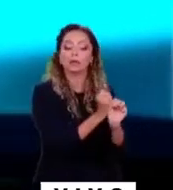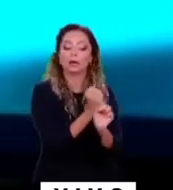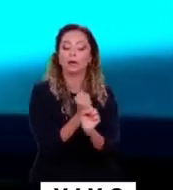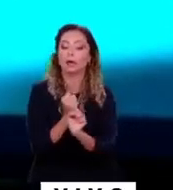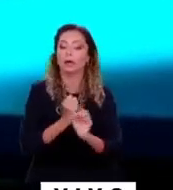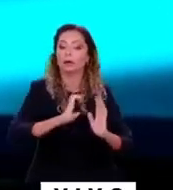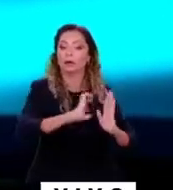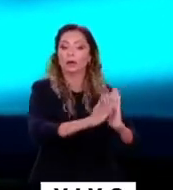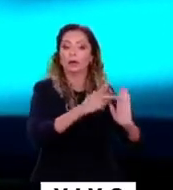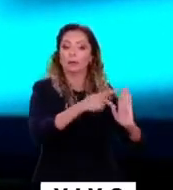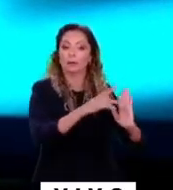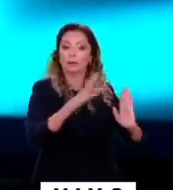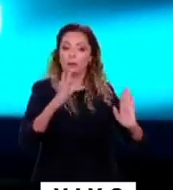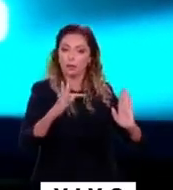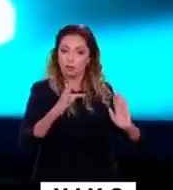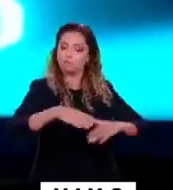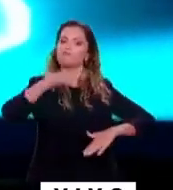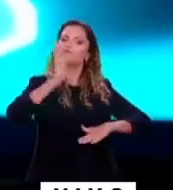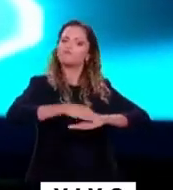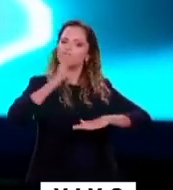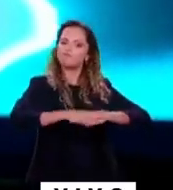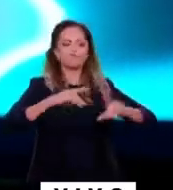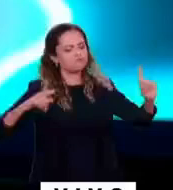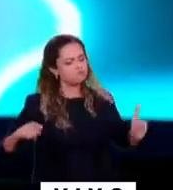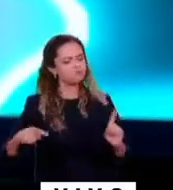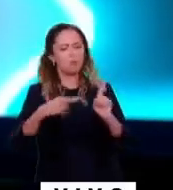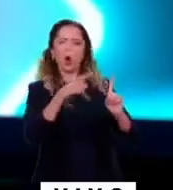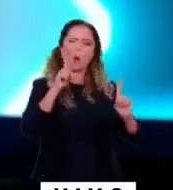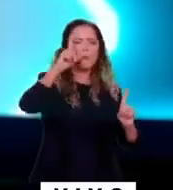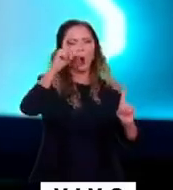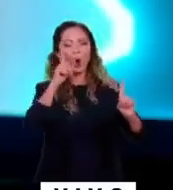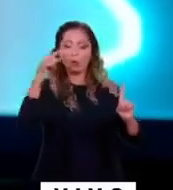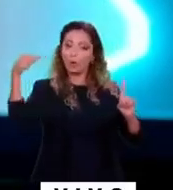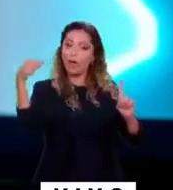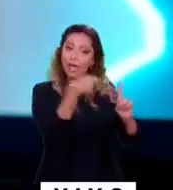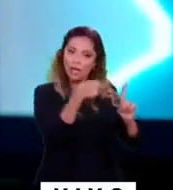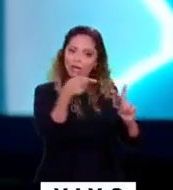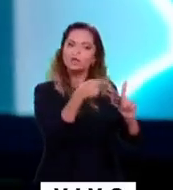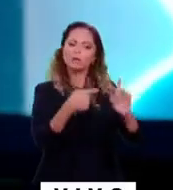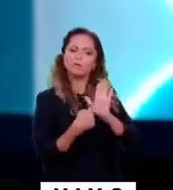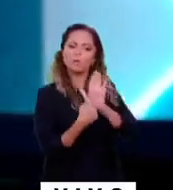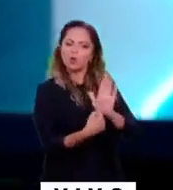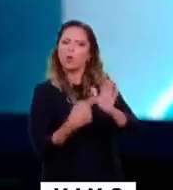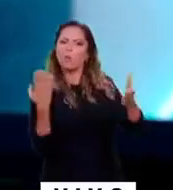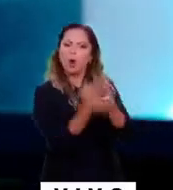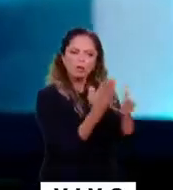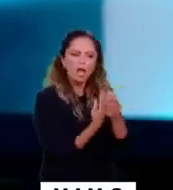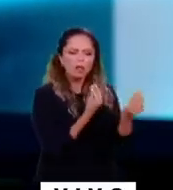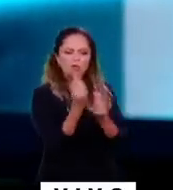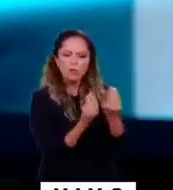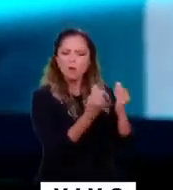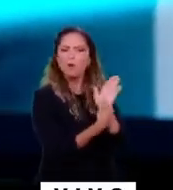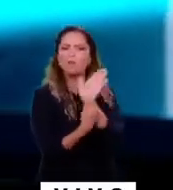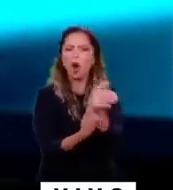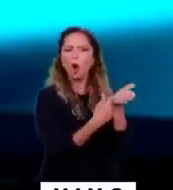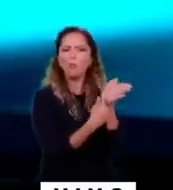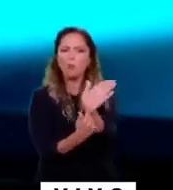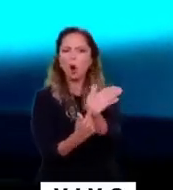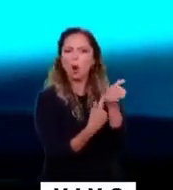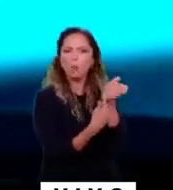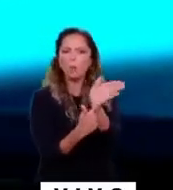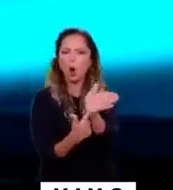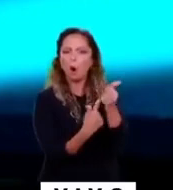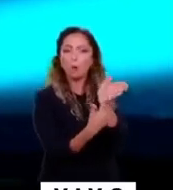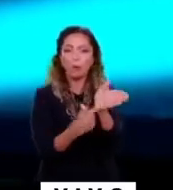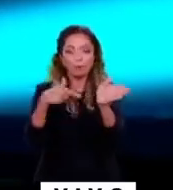conduziu inquérito mostrou para o Brasil e para o mundo com entranhado estava com opção no Brasil nós não